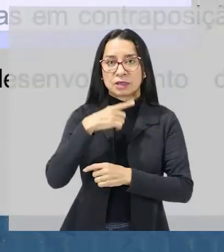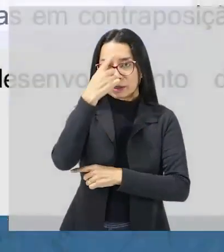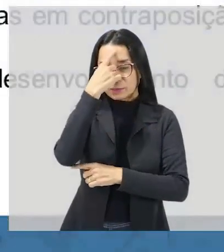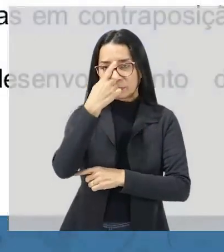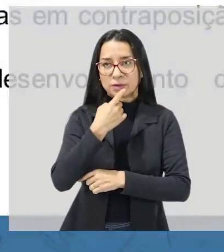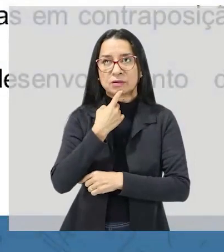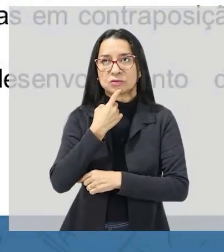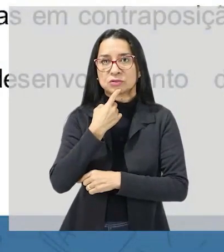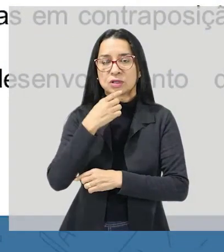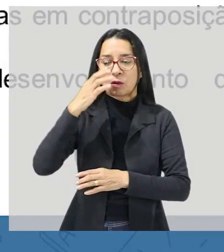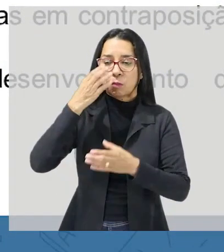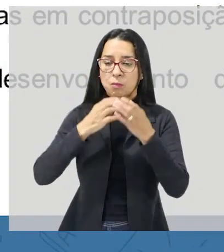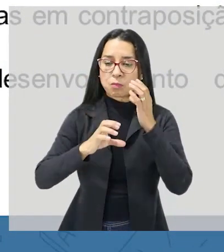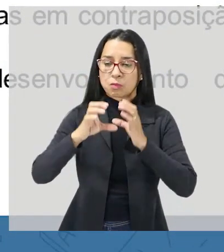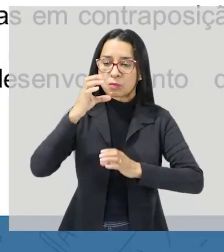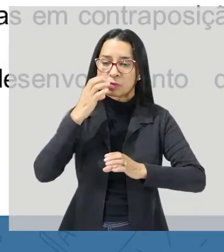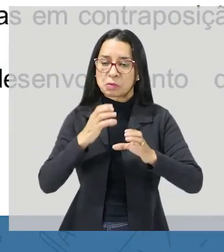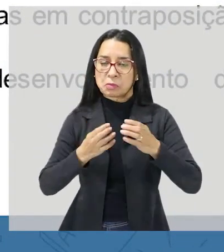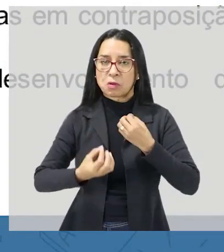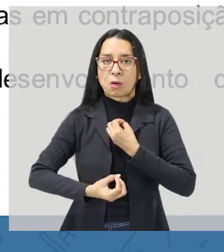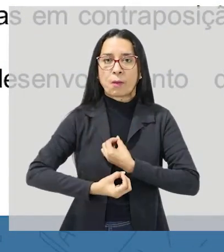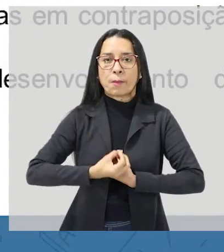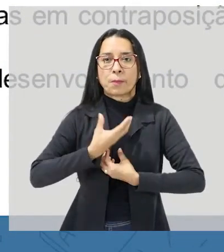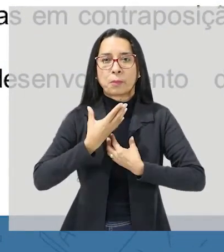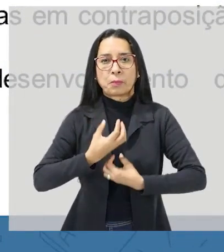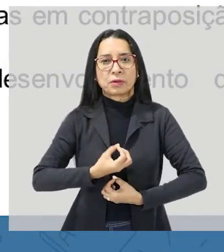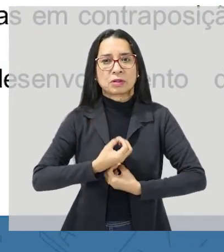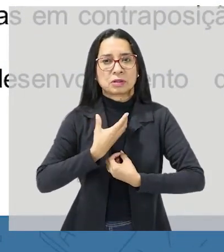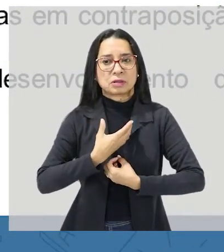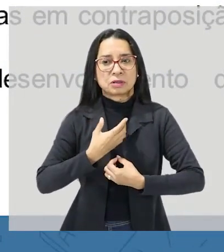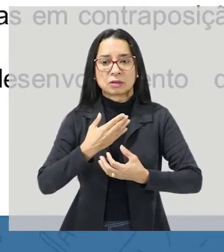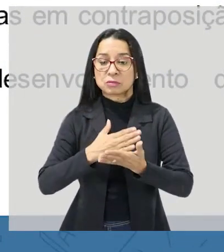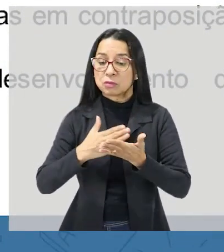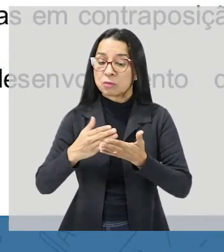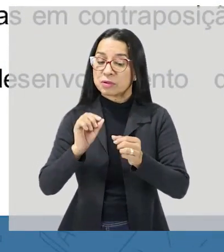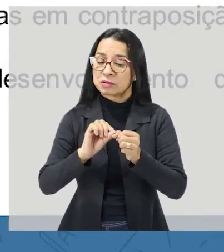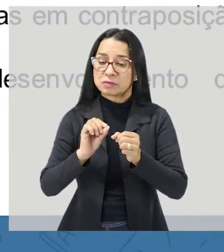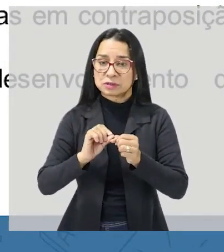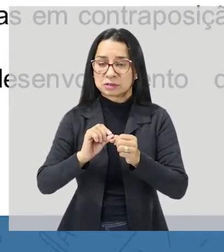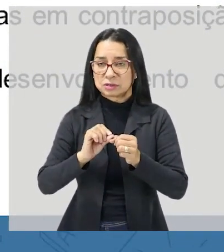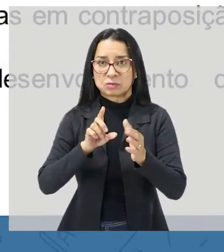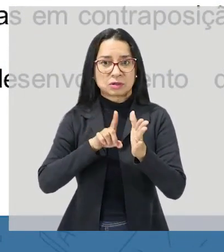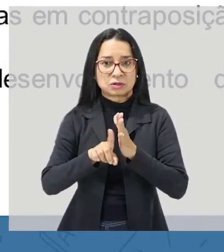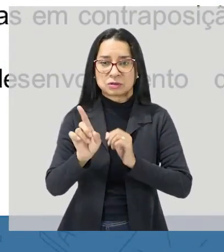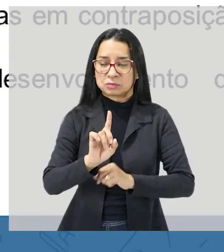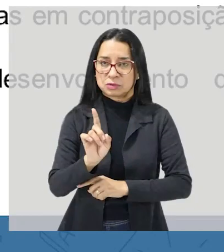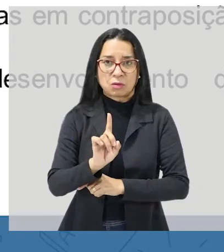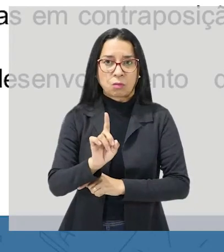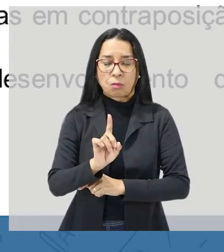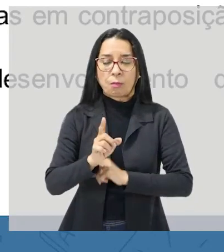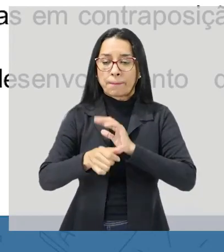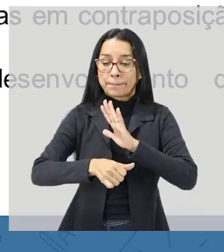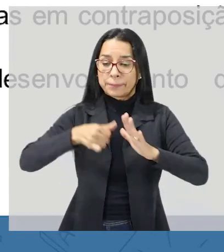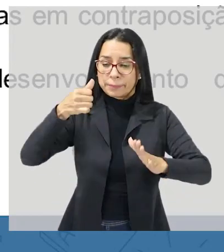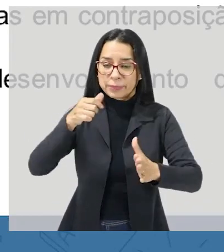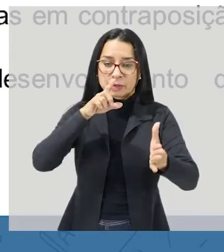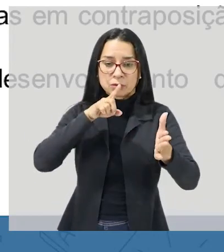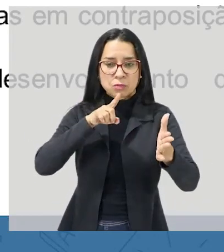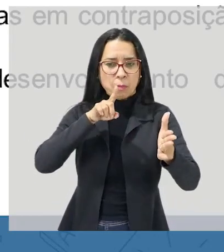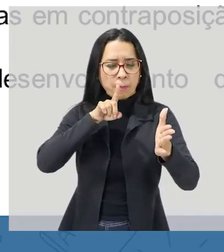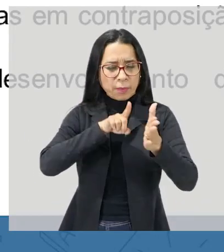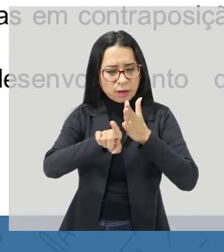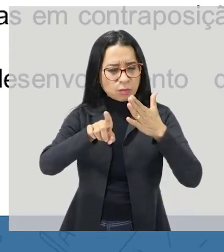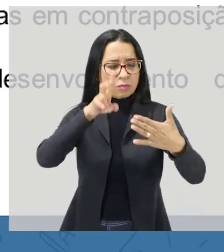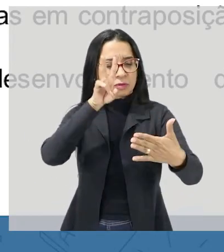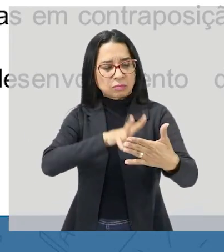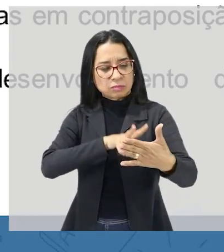letra de música, poesia, tu não começa fazendo a questão daí. Tu primeiro vai ler a pergunta. Aí na